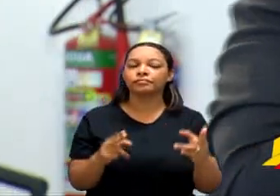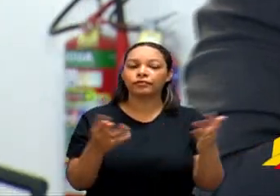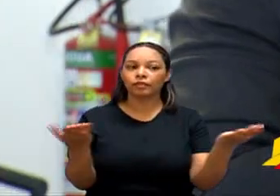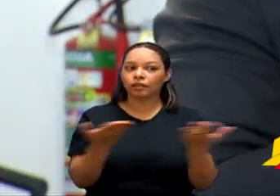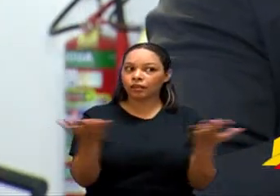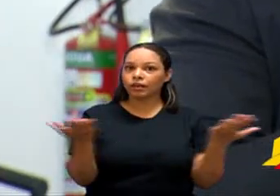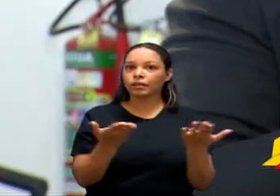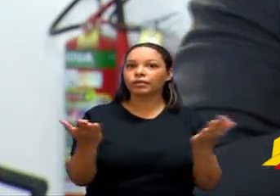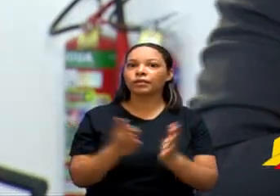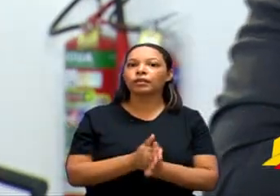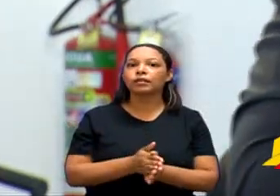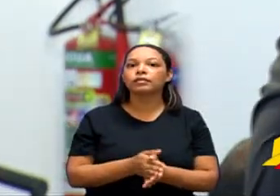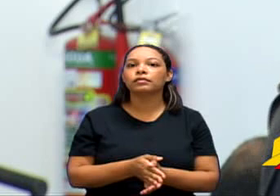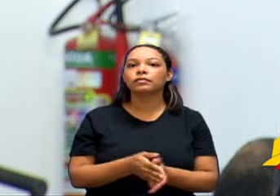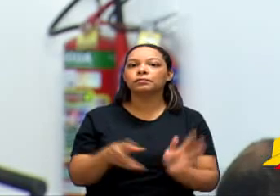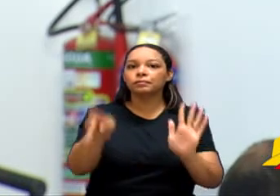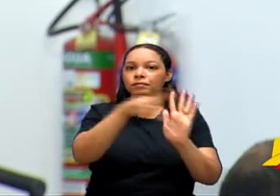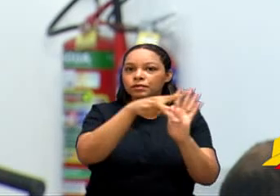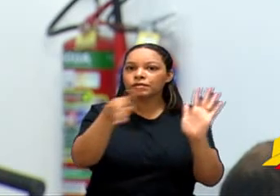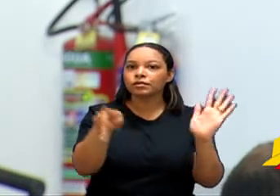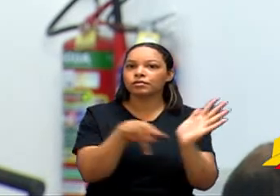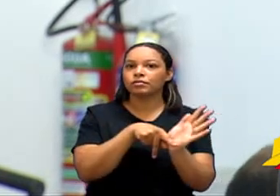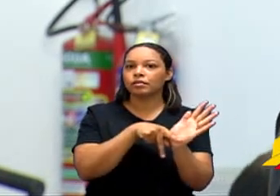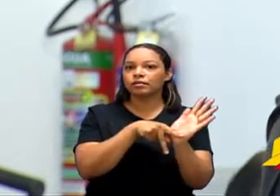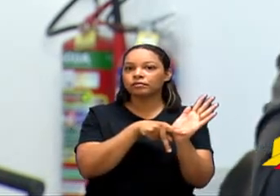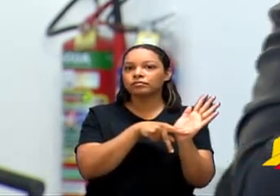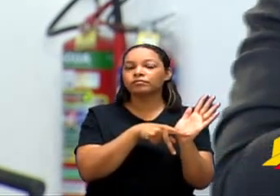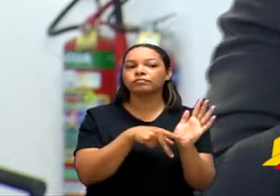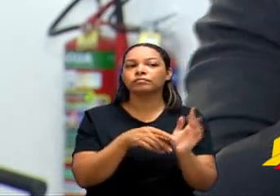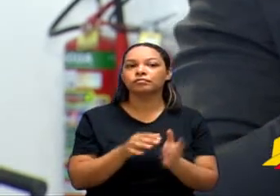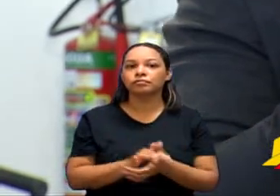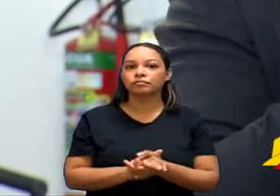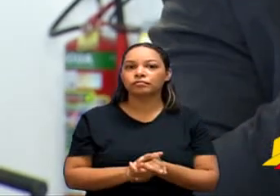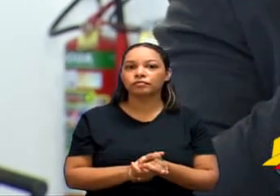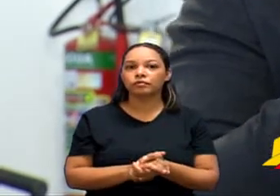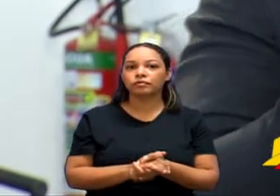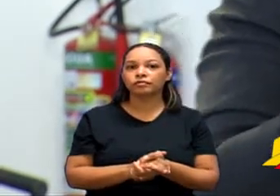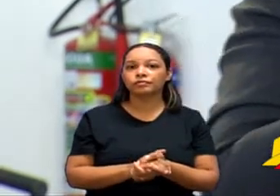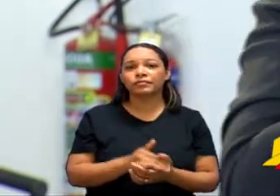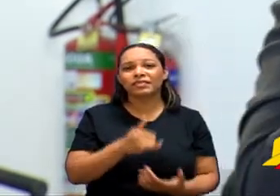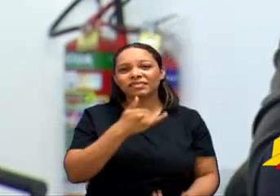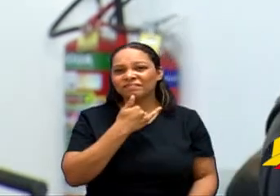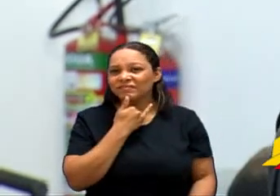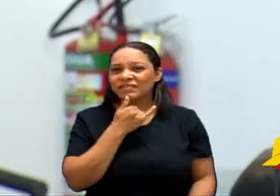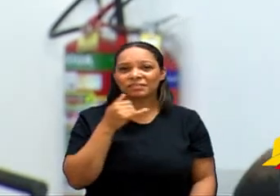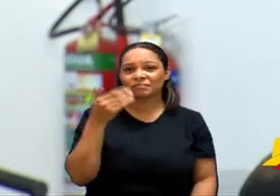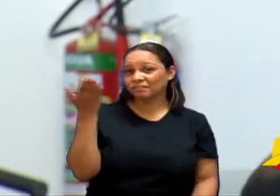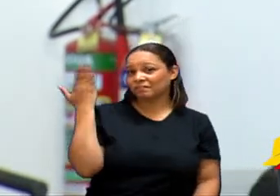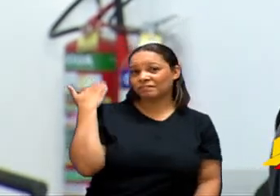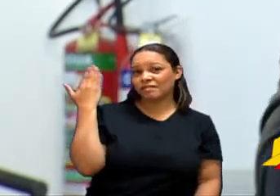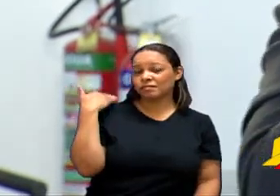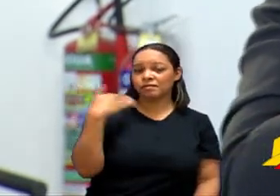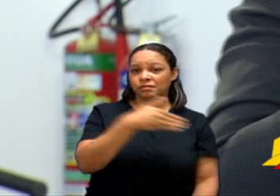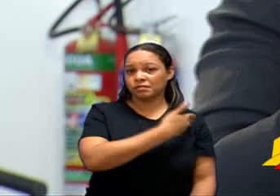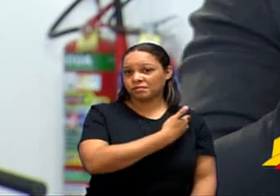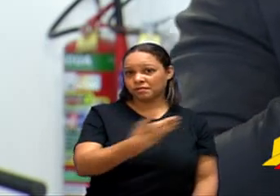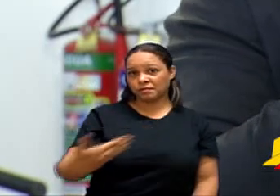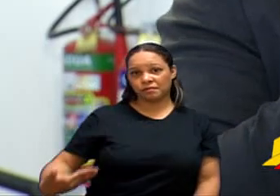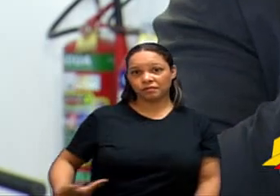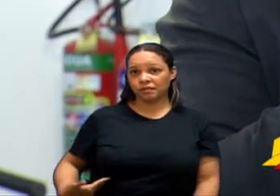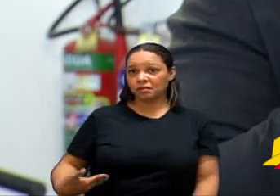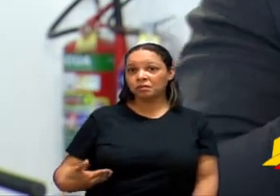por ter feito esse projeto, porque, infelizmente, os outros governos falaram até de